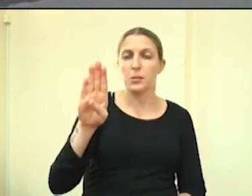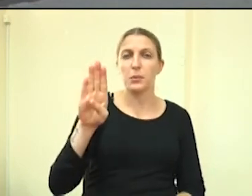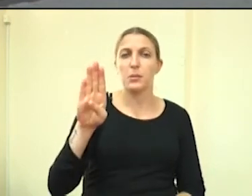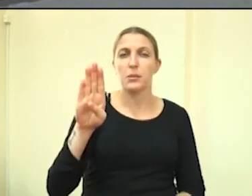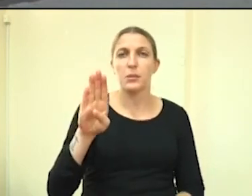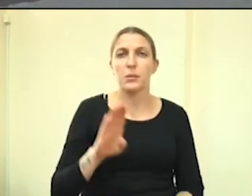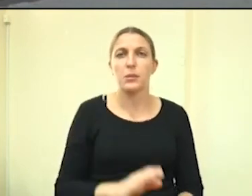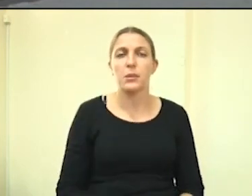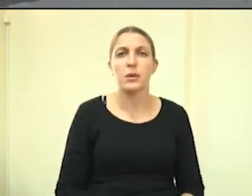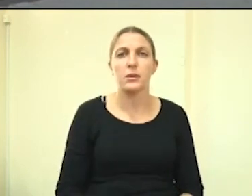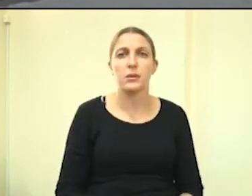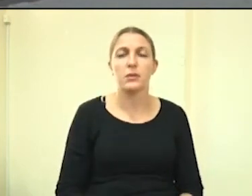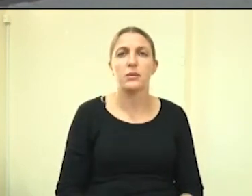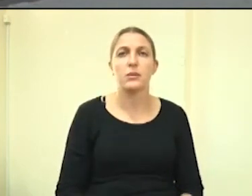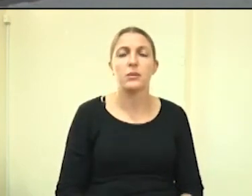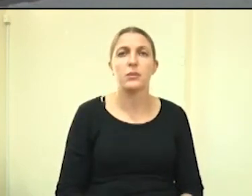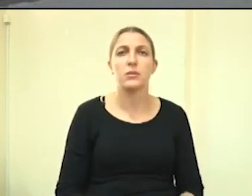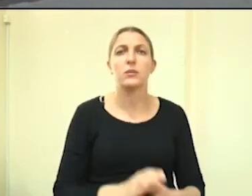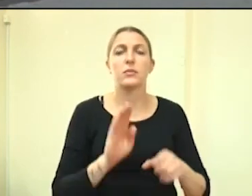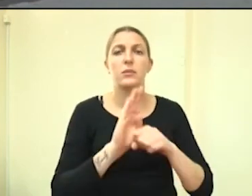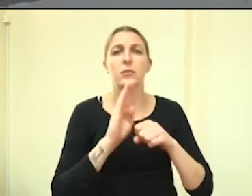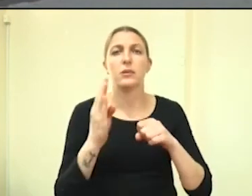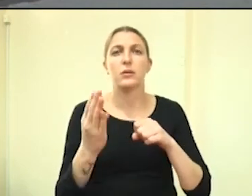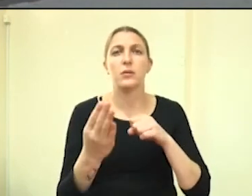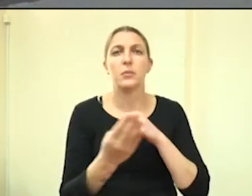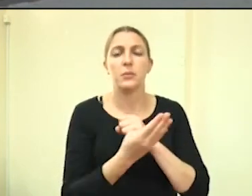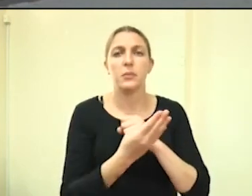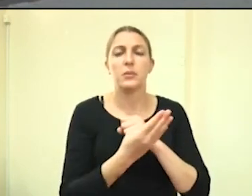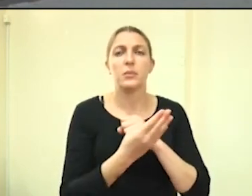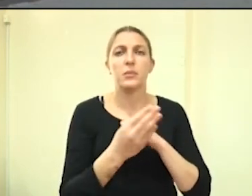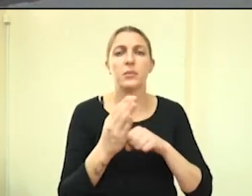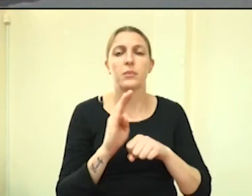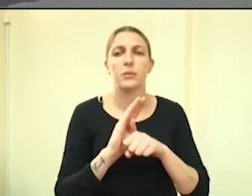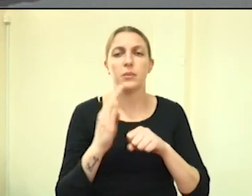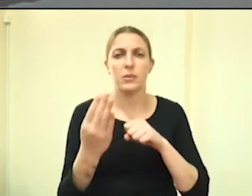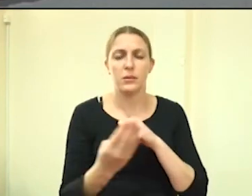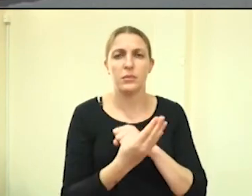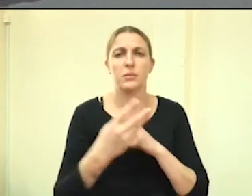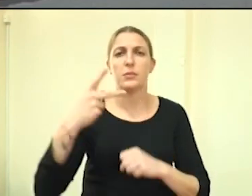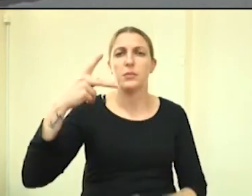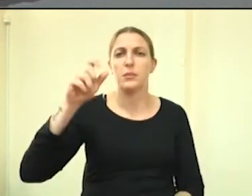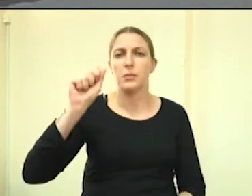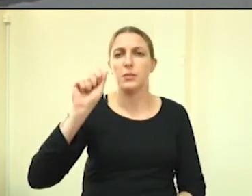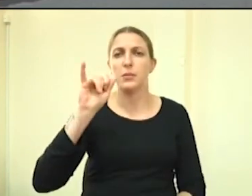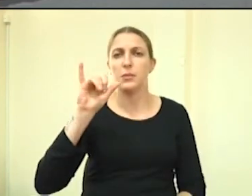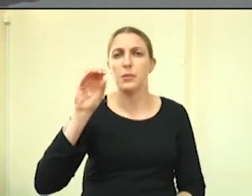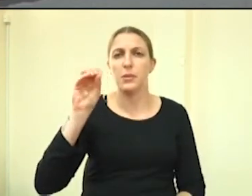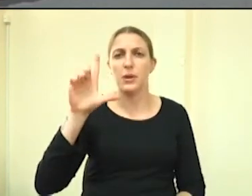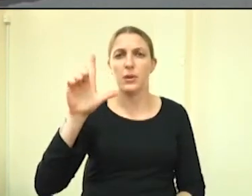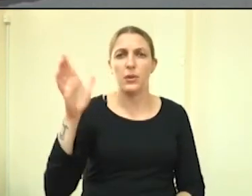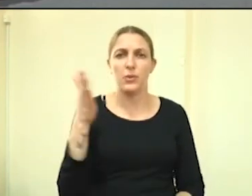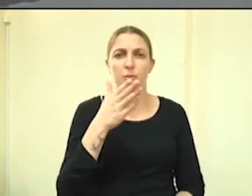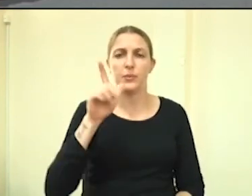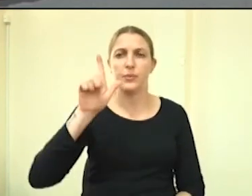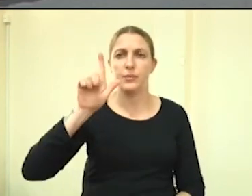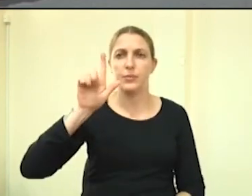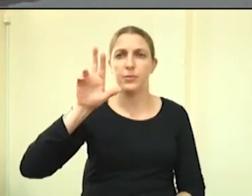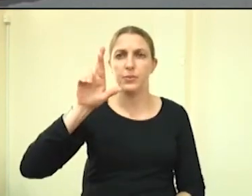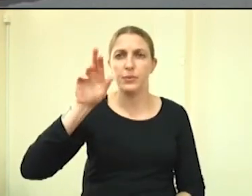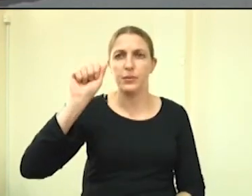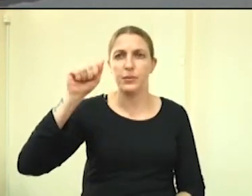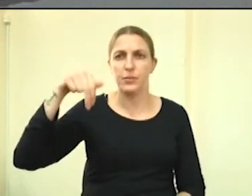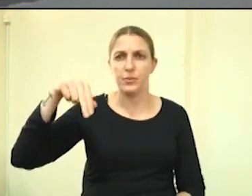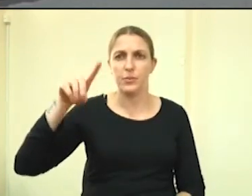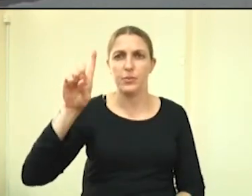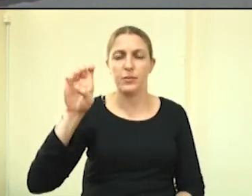28.391,31 metros quadrados, todas da linha 1, seção A, linha 1A, seção Paiol Grande, situados neste município de Erechim, estado do Rio